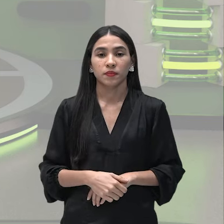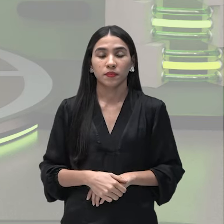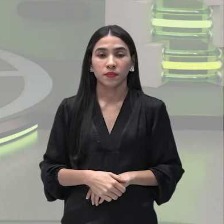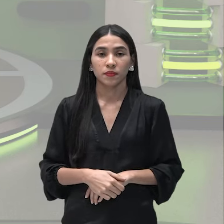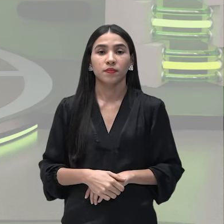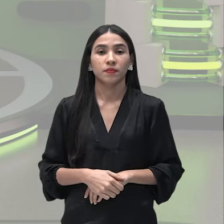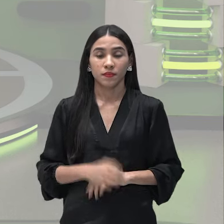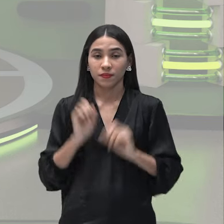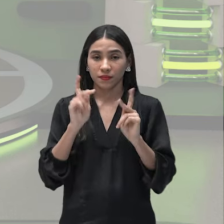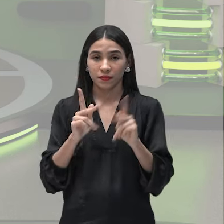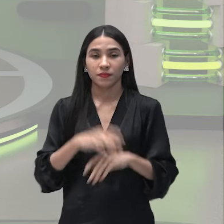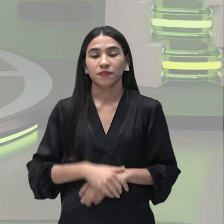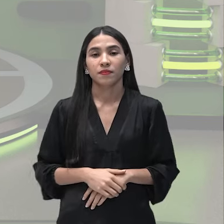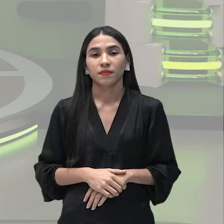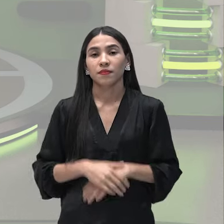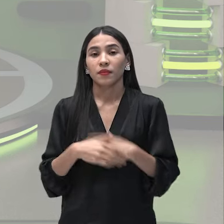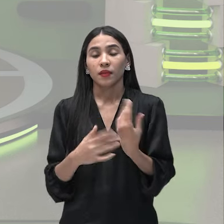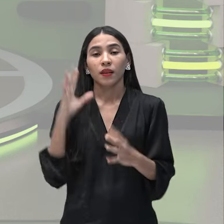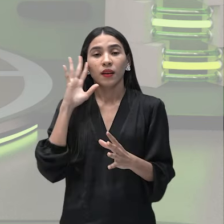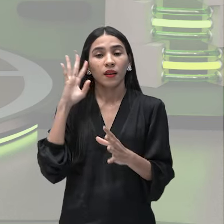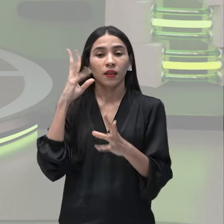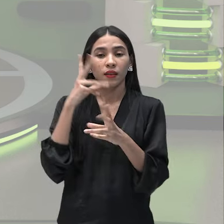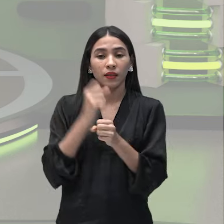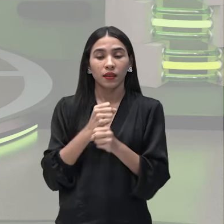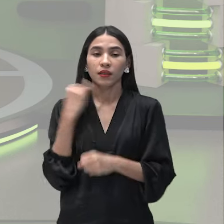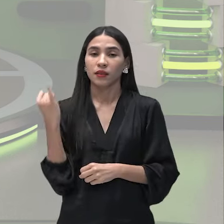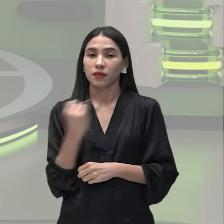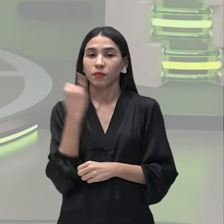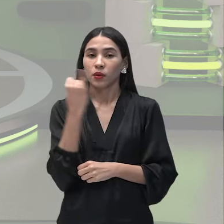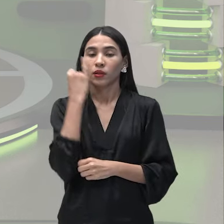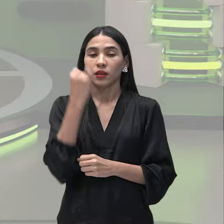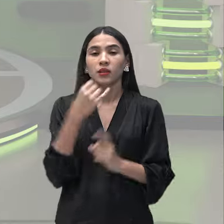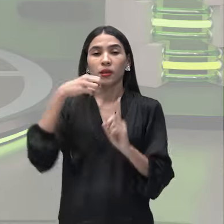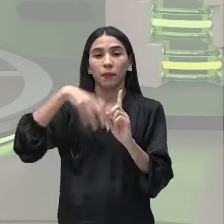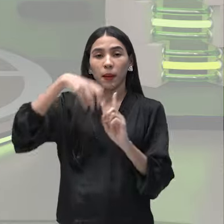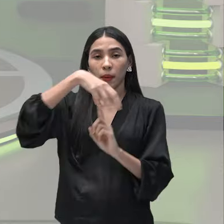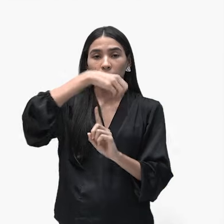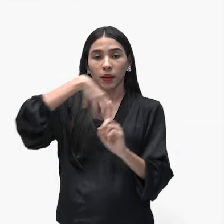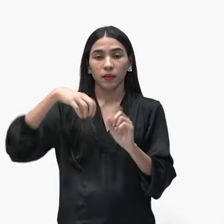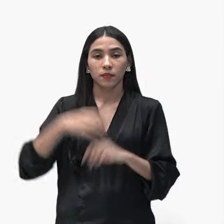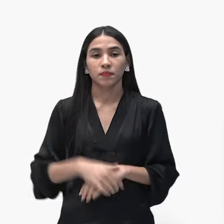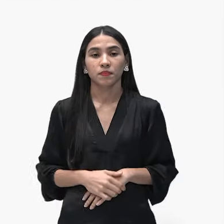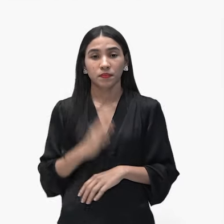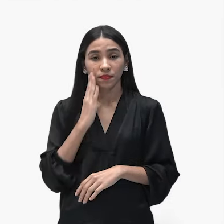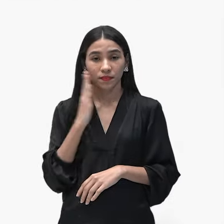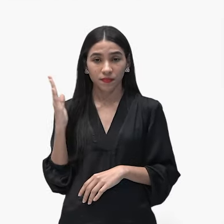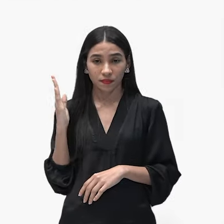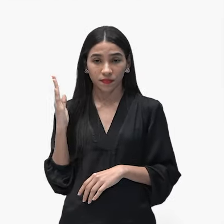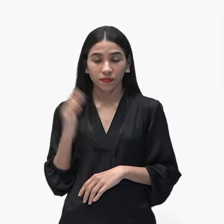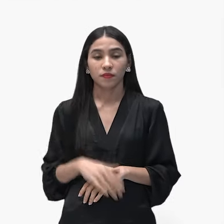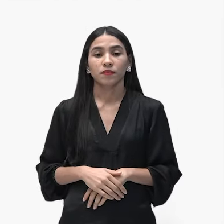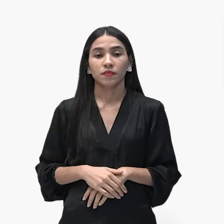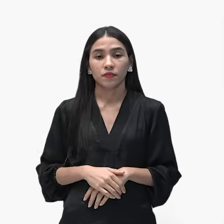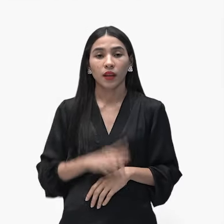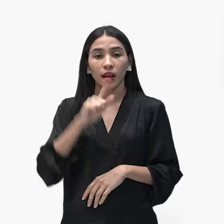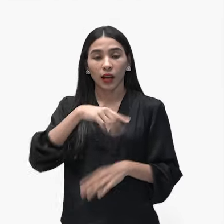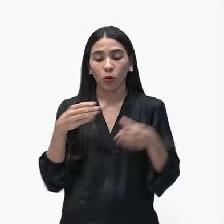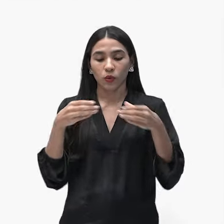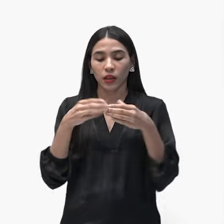Muito bem, né? Então vamos relembrar também a importância dos fungos. Olha só. Então os fungos são seres